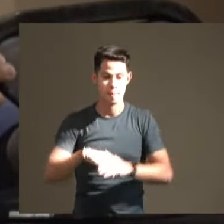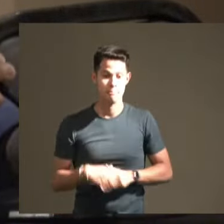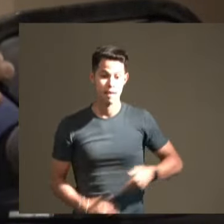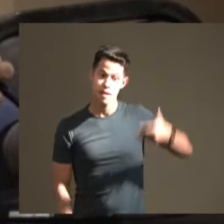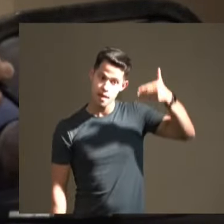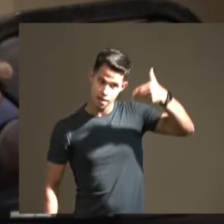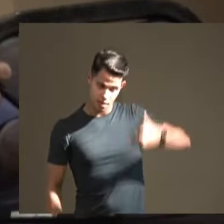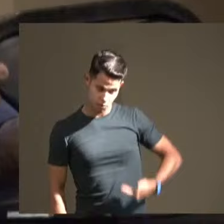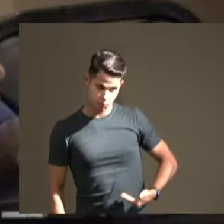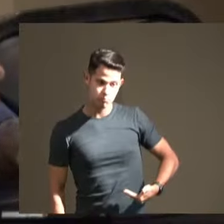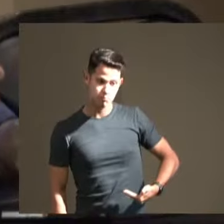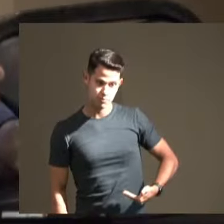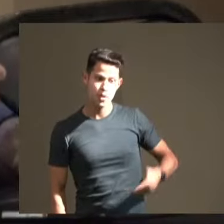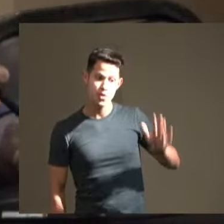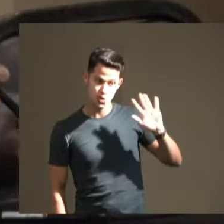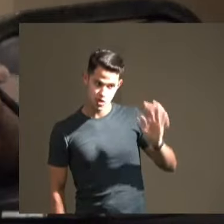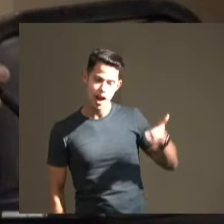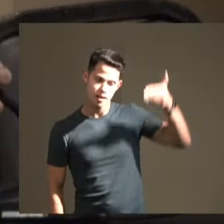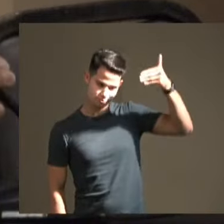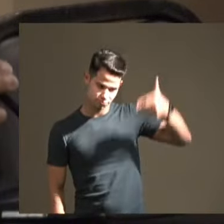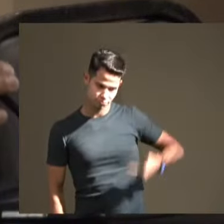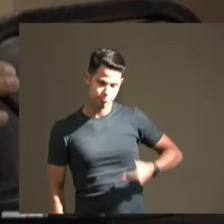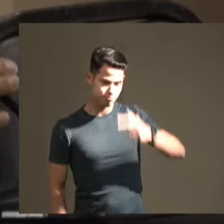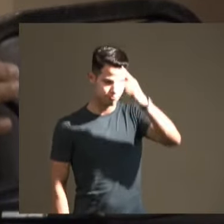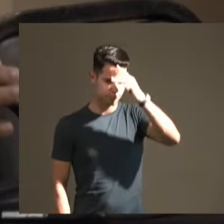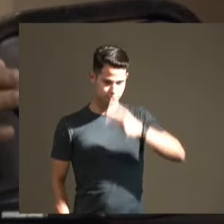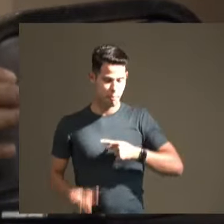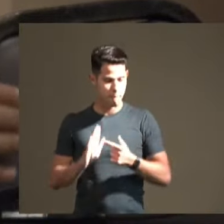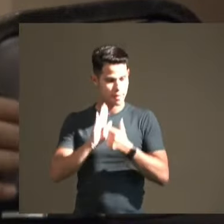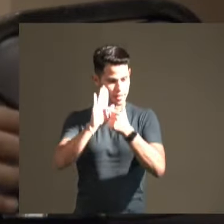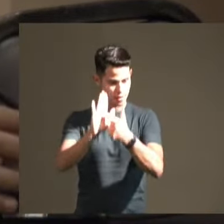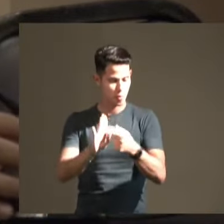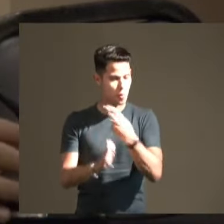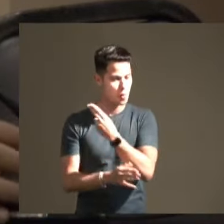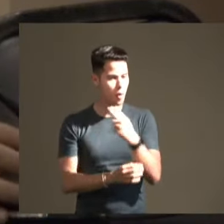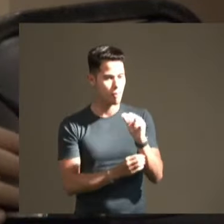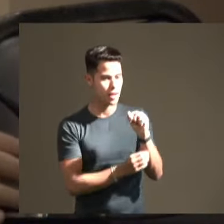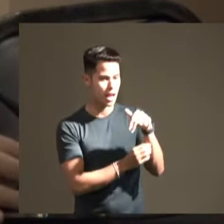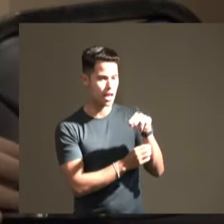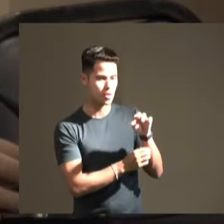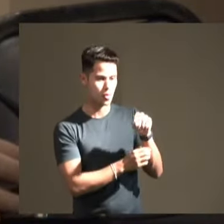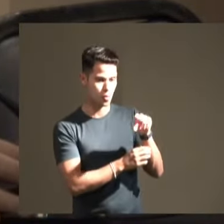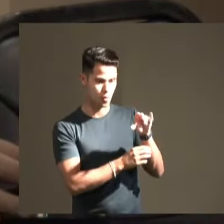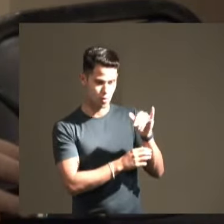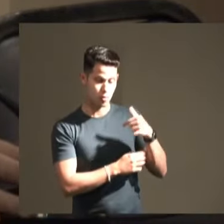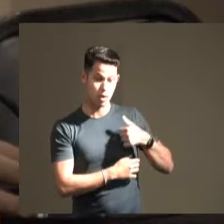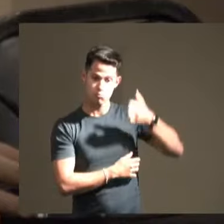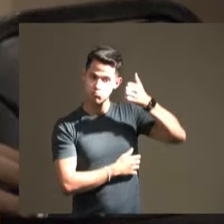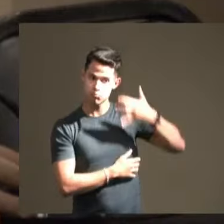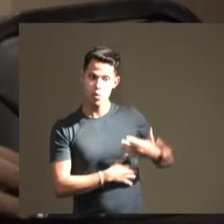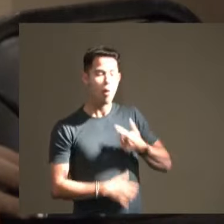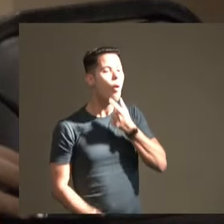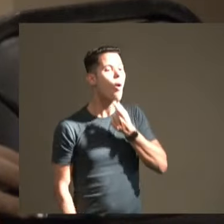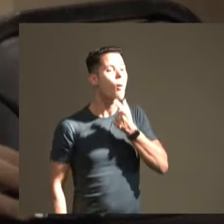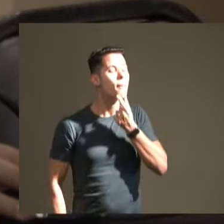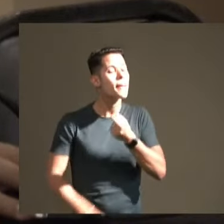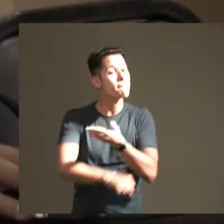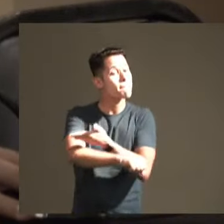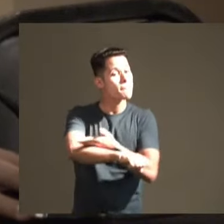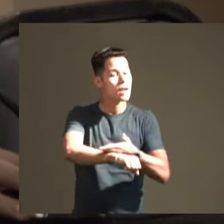Eu como já fui apresentado, meu nome é Antônio José Ferreira, eu sou um homem branco, tenho